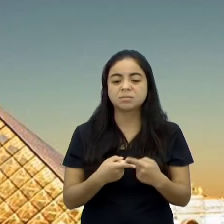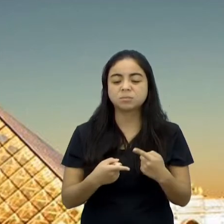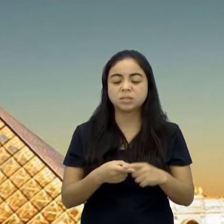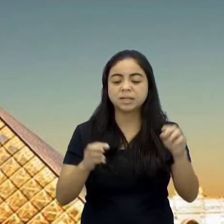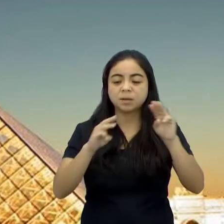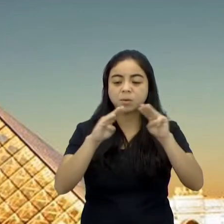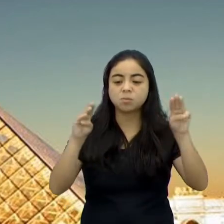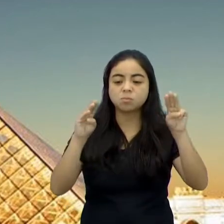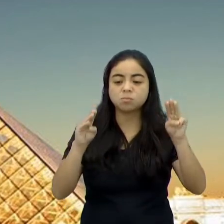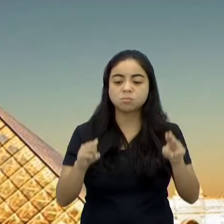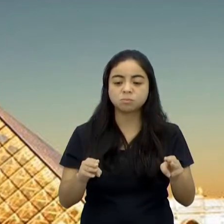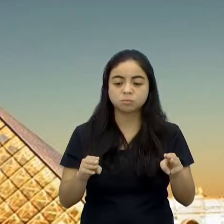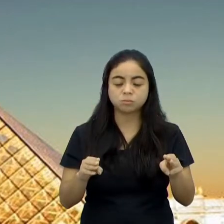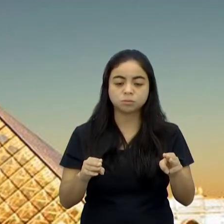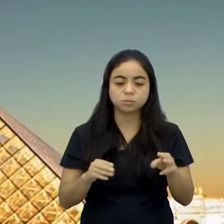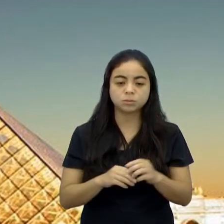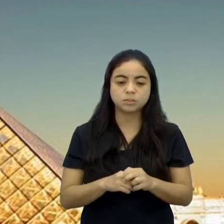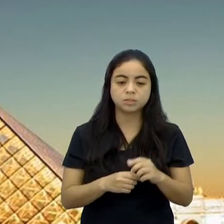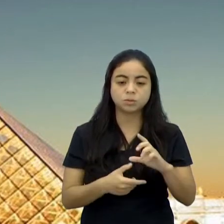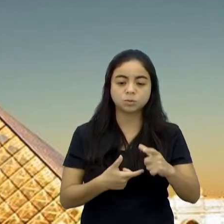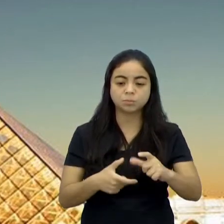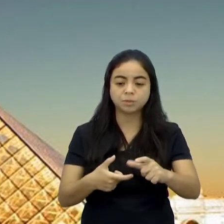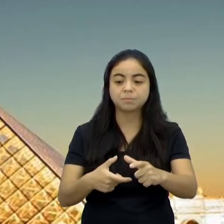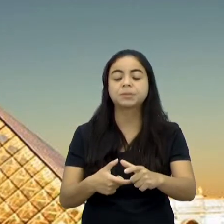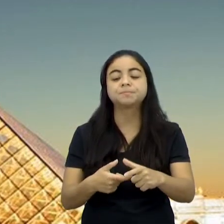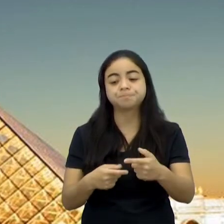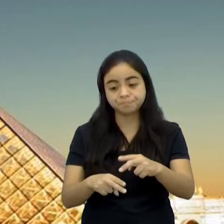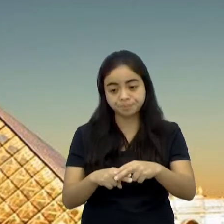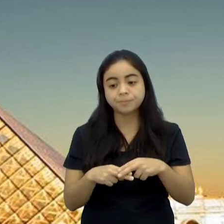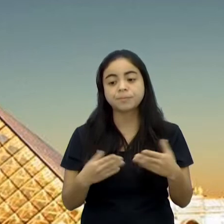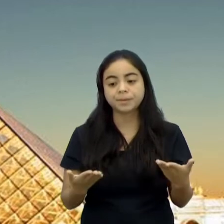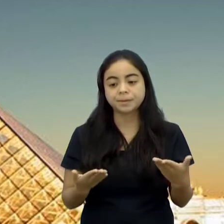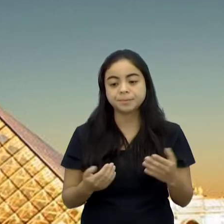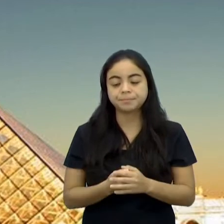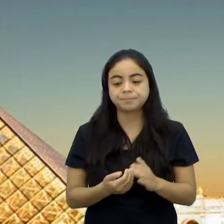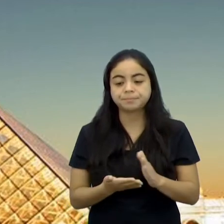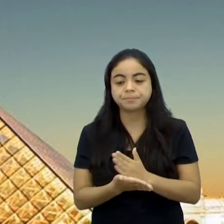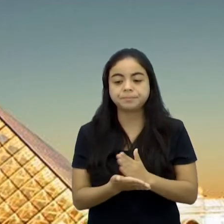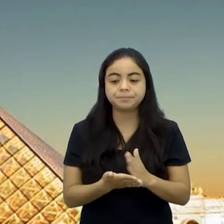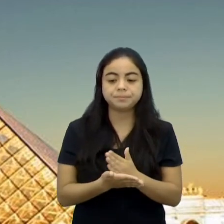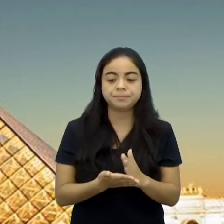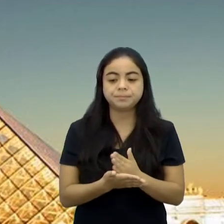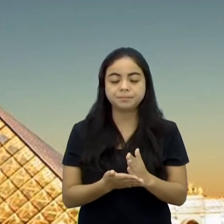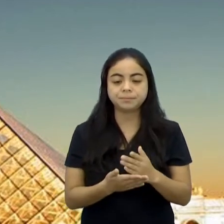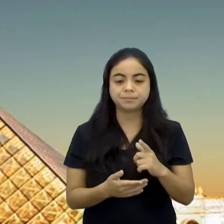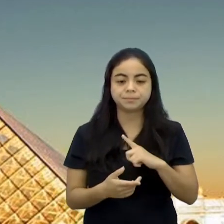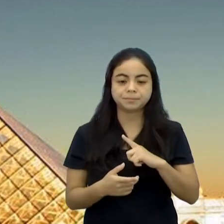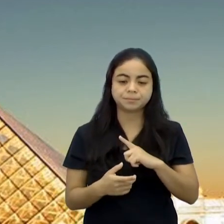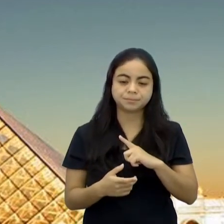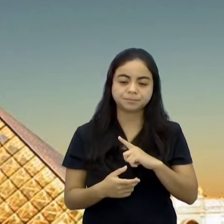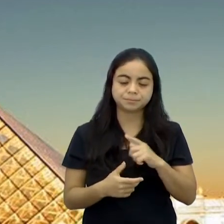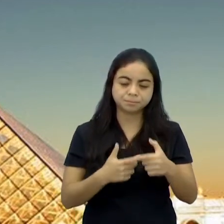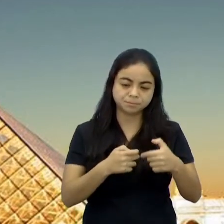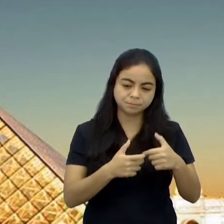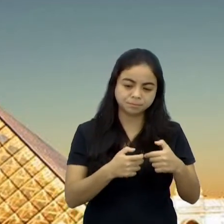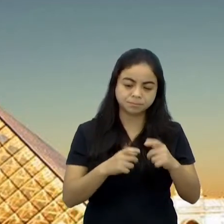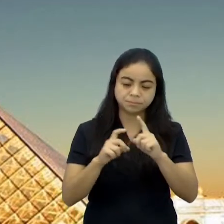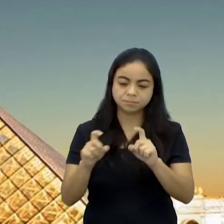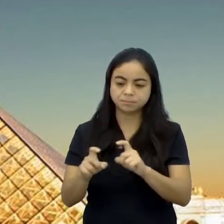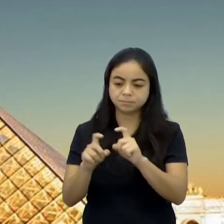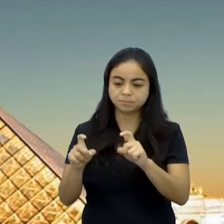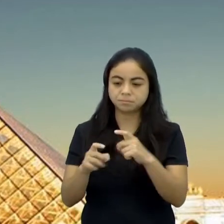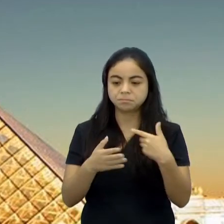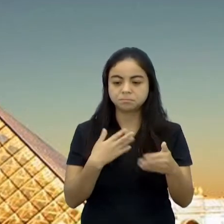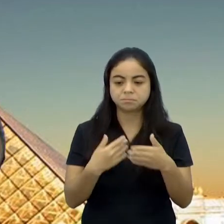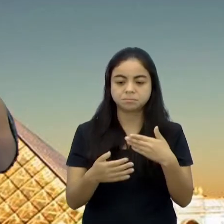do Meme, tem a ver com isso, porque às vezes a gente recebe lá no celular, no computador, onde